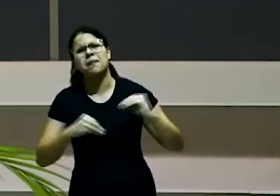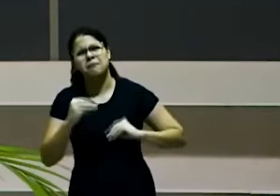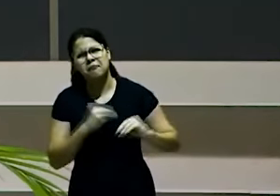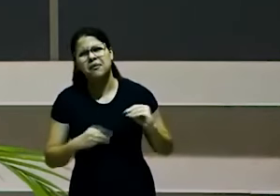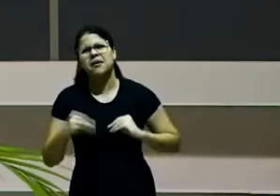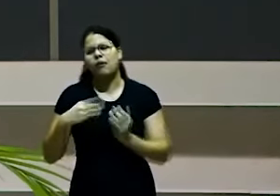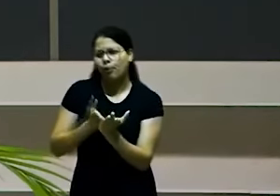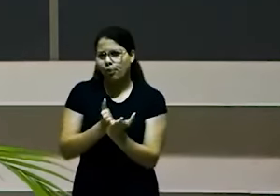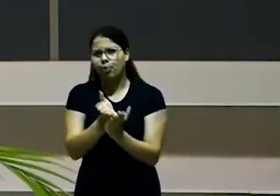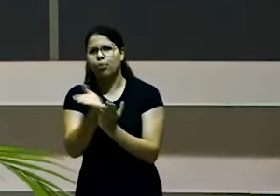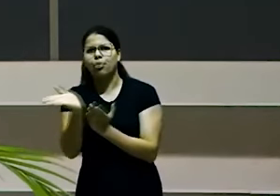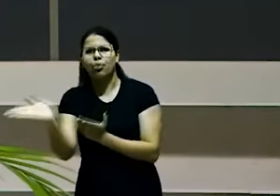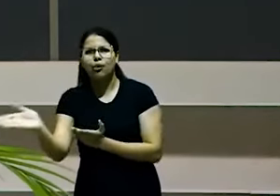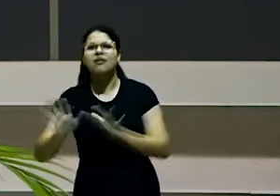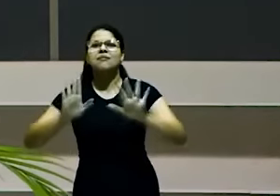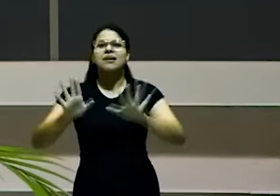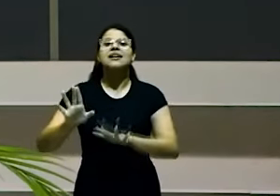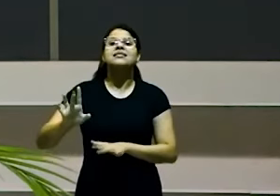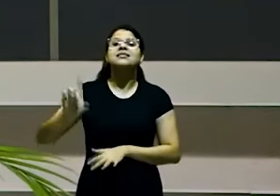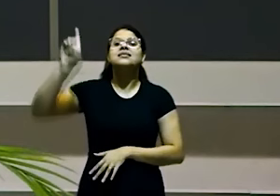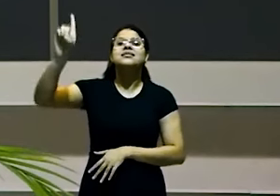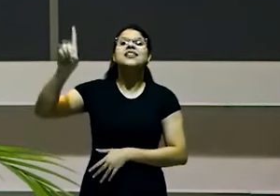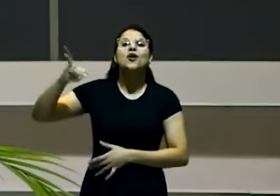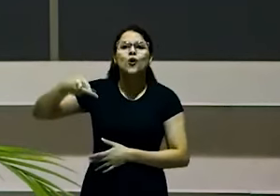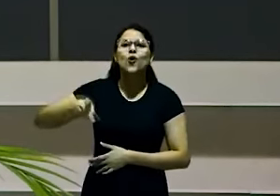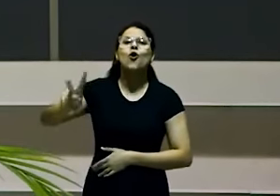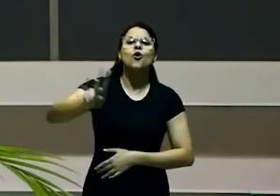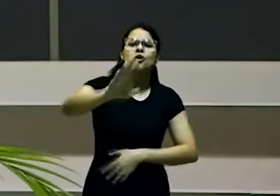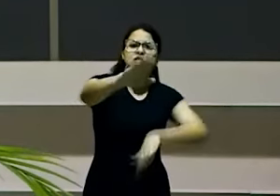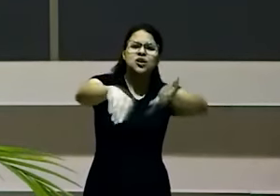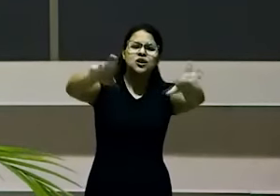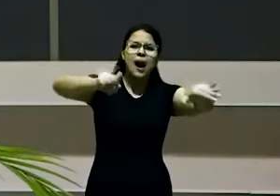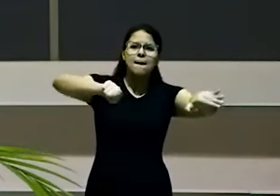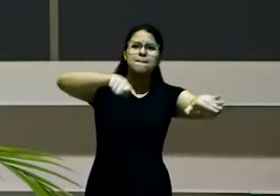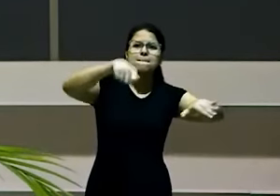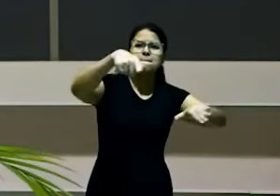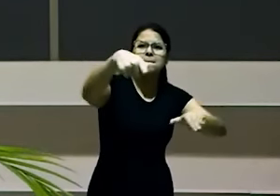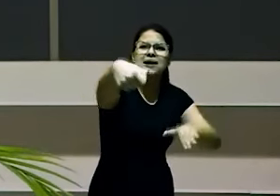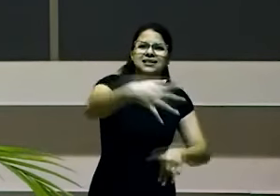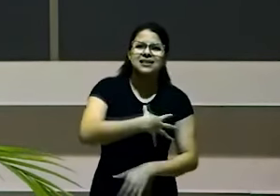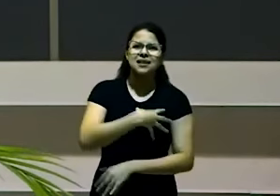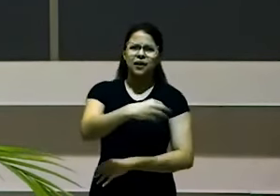cai só tem um que chama a gente de filho depois que a gente